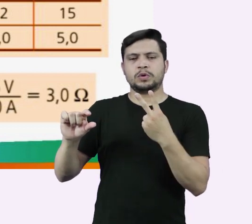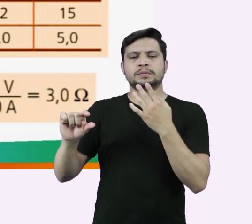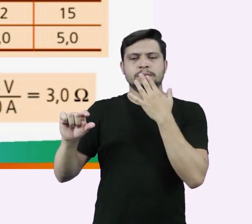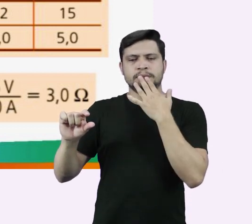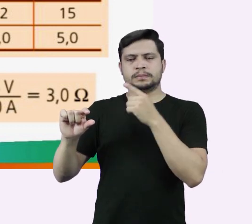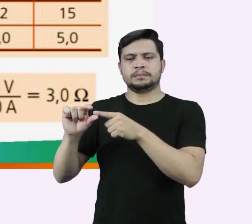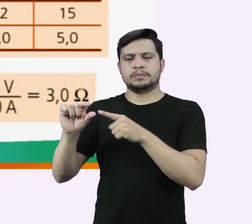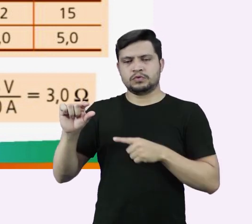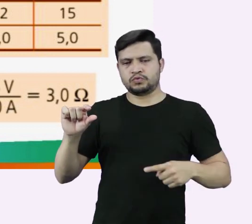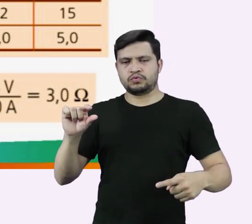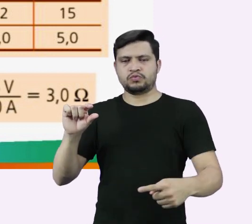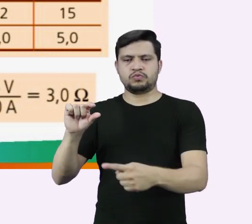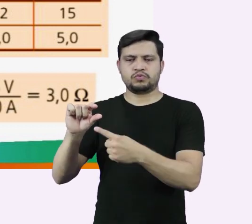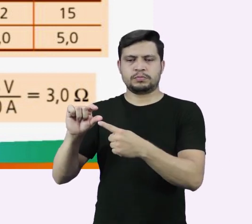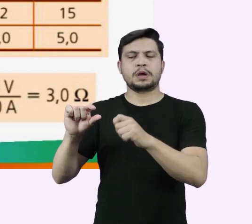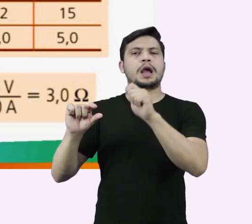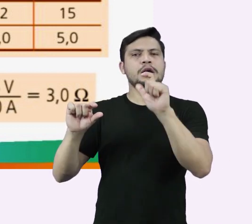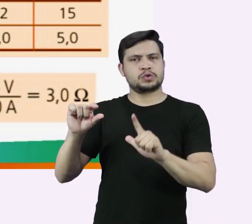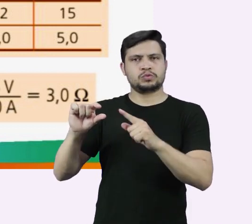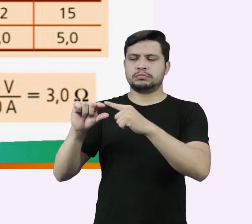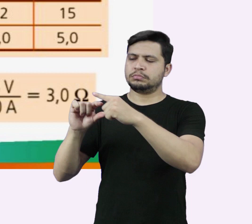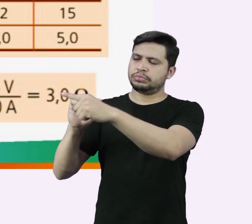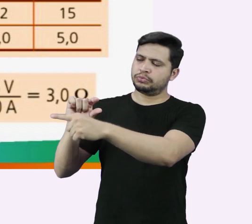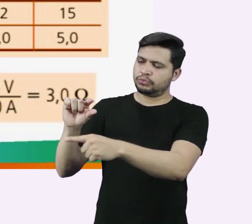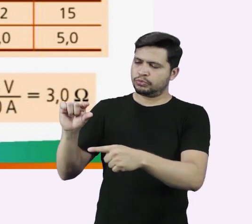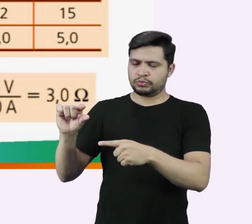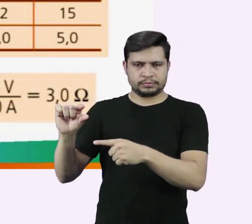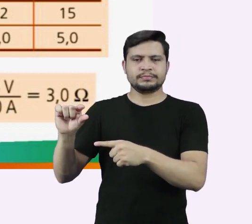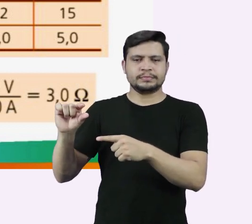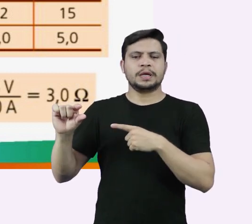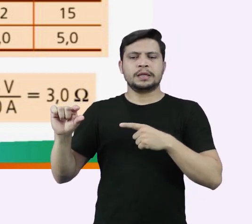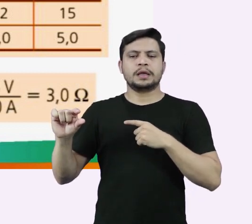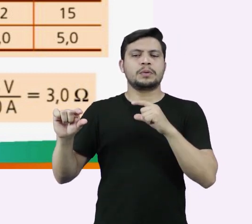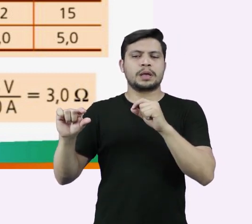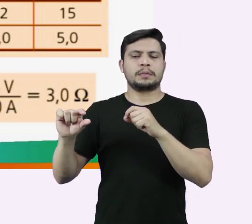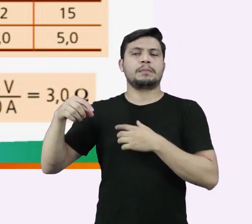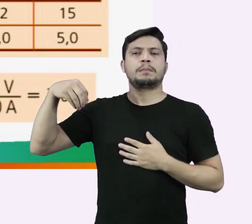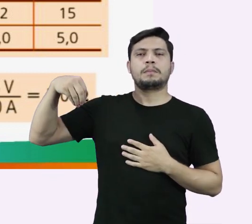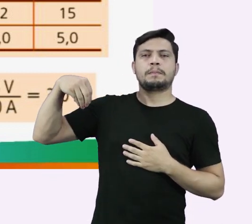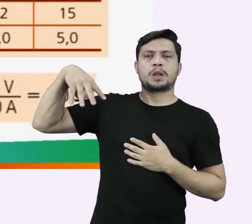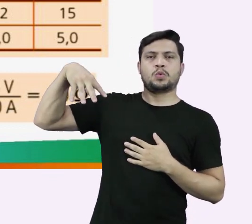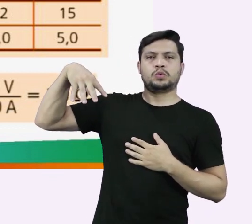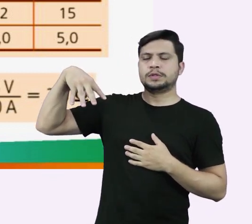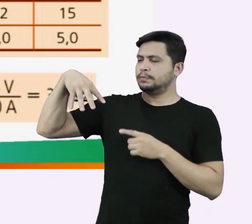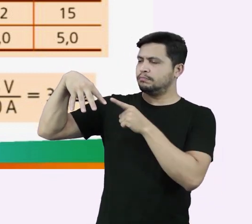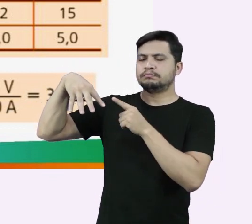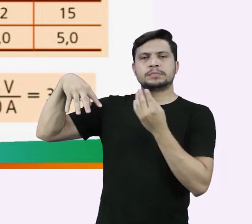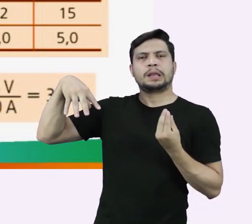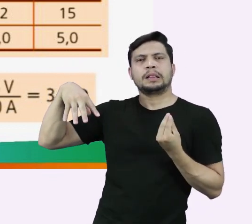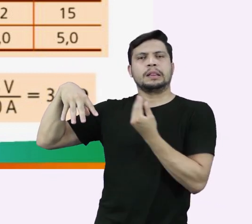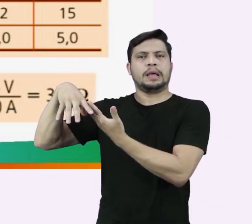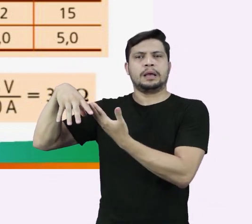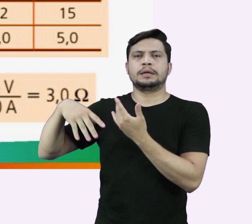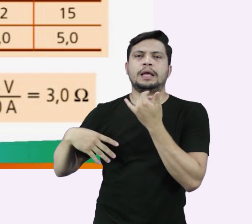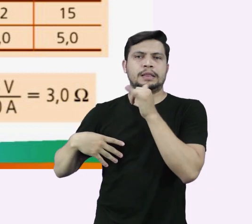uma lâmpada representando o elemento de circuito que está recebendo essa energia. Esse elemento de circuito,